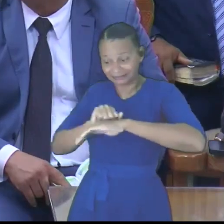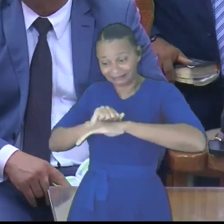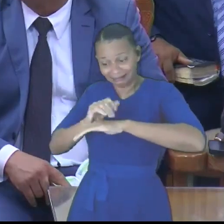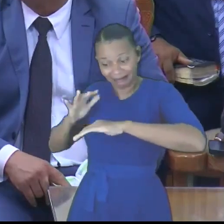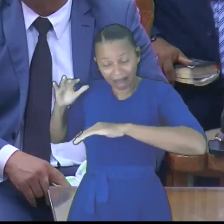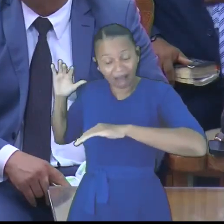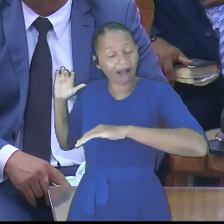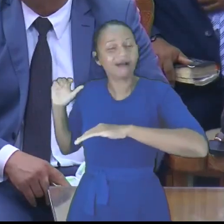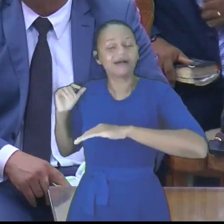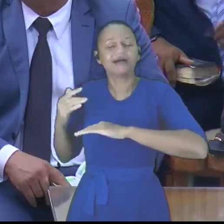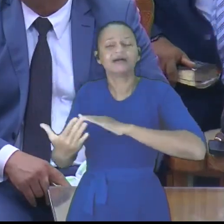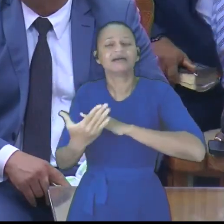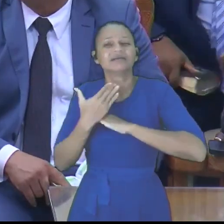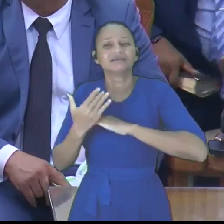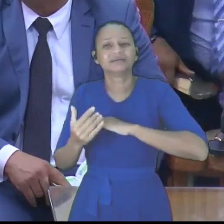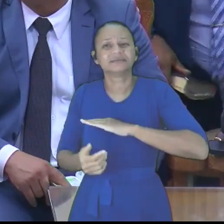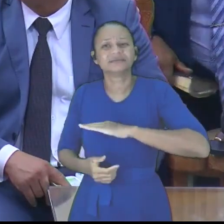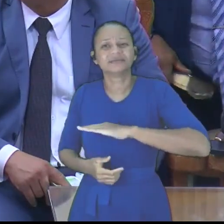ajude.